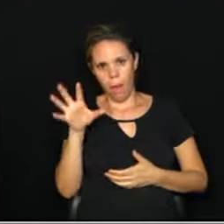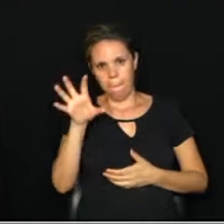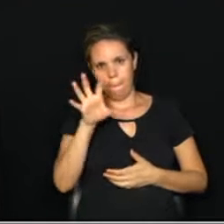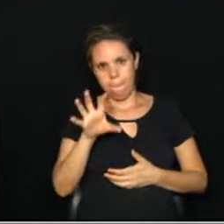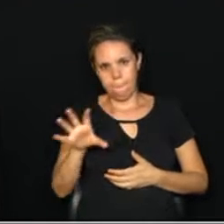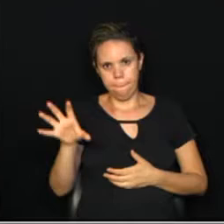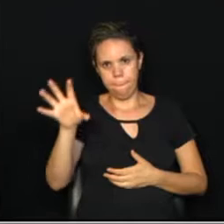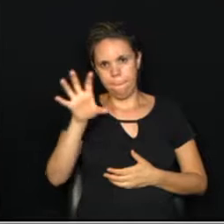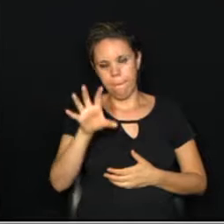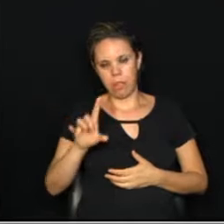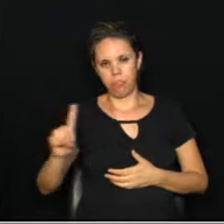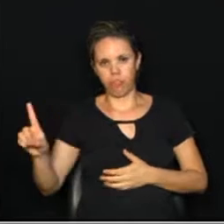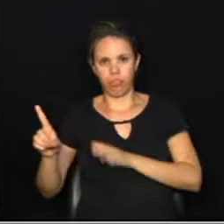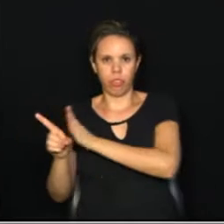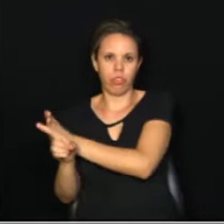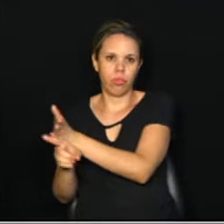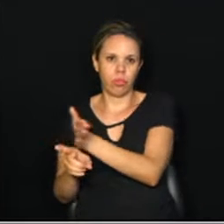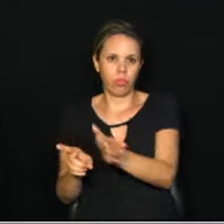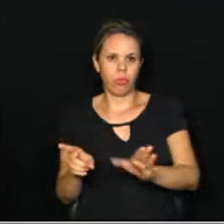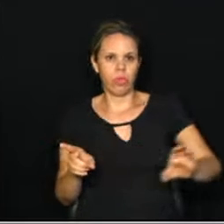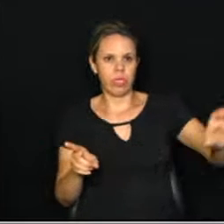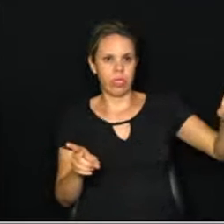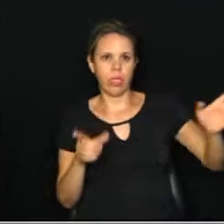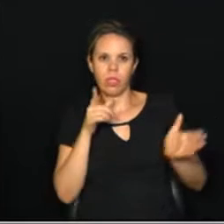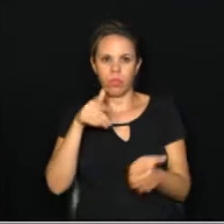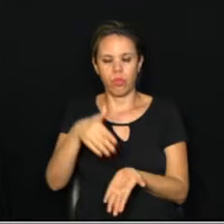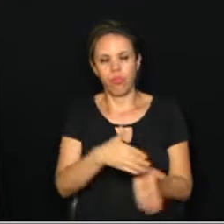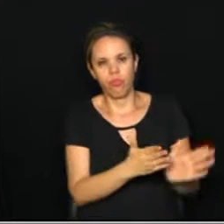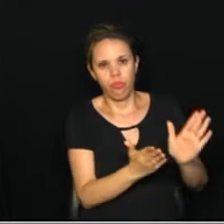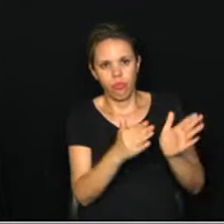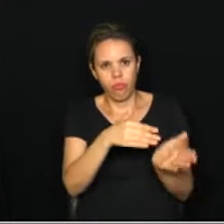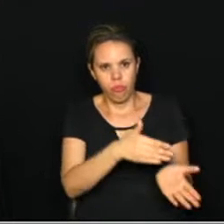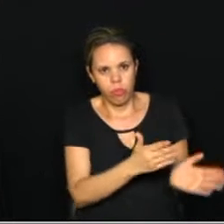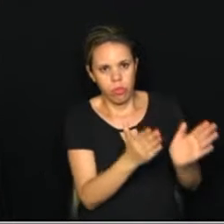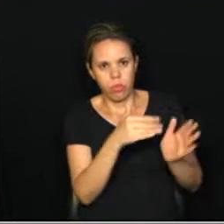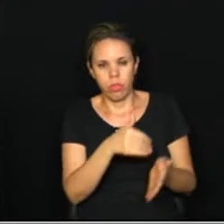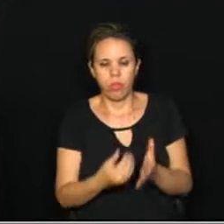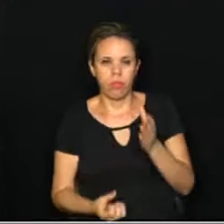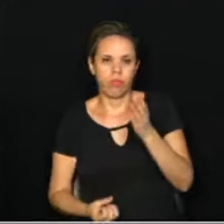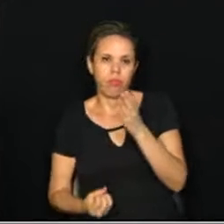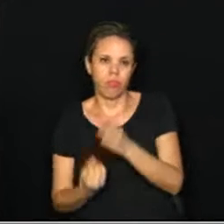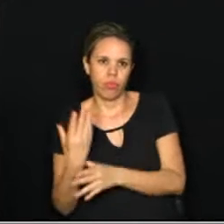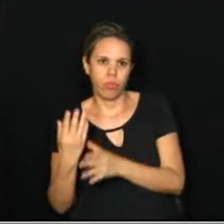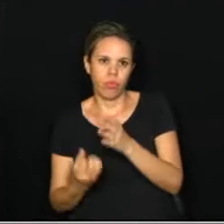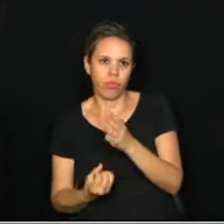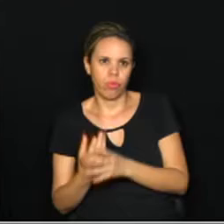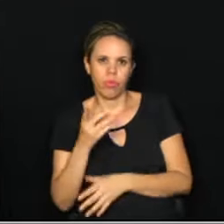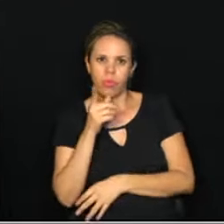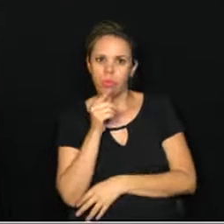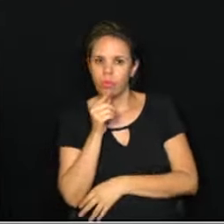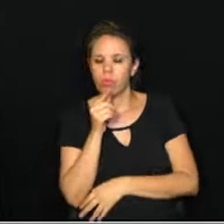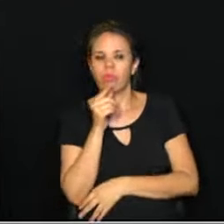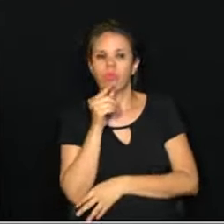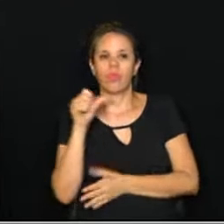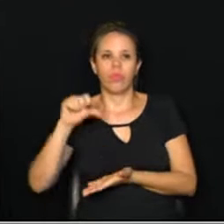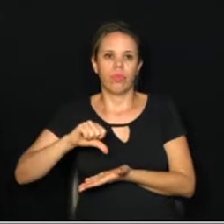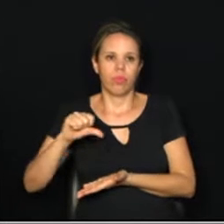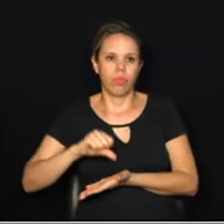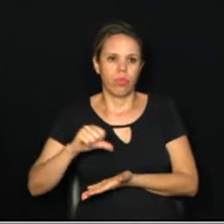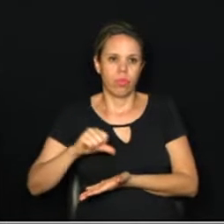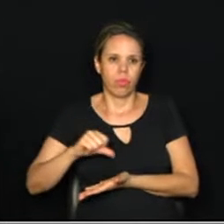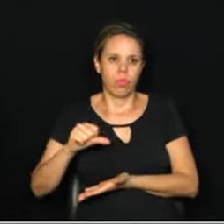do sentido direito para o sentido esquerdo. Então, as nossas nascentes, elas estão localizadas ali na região